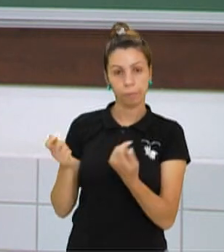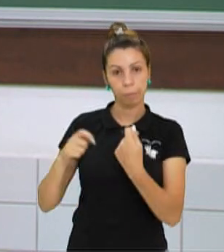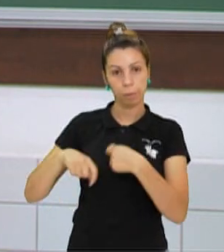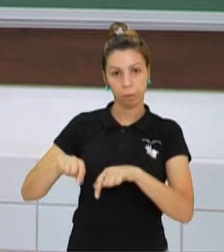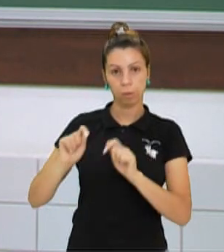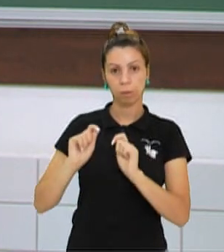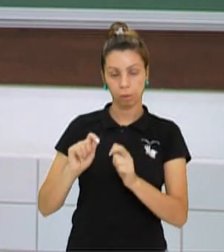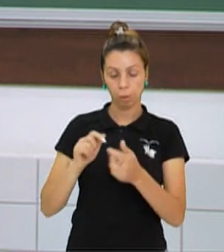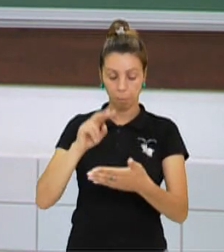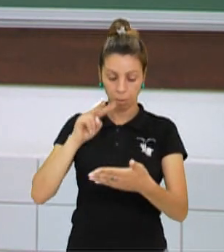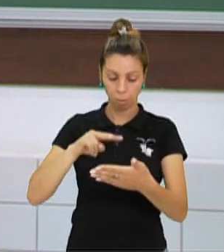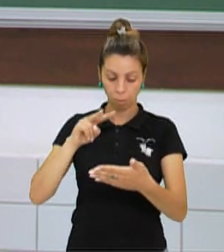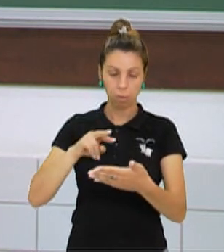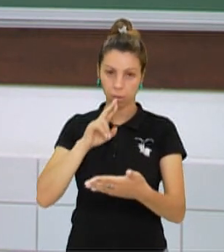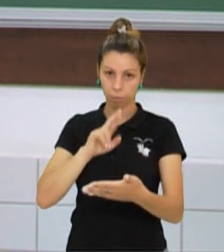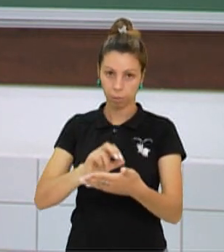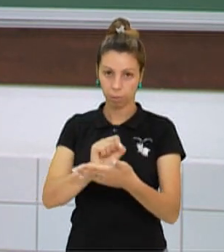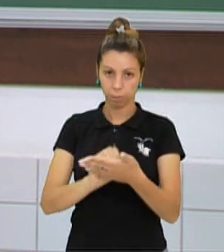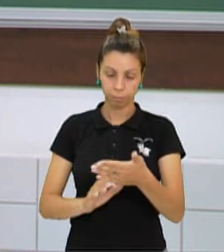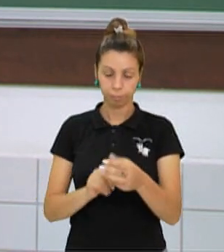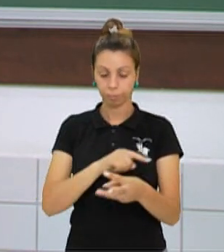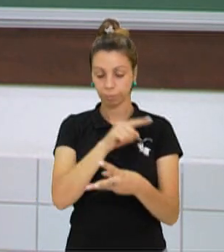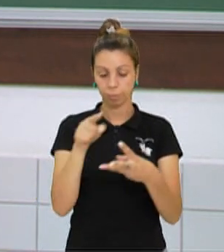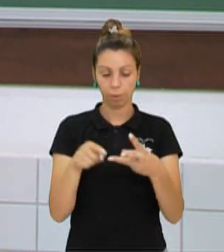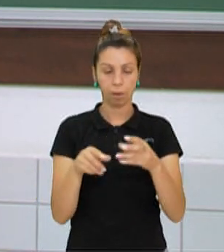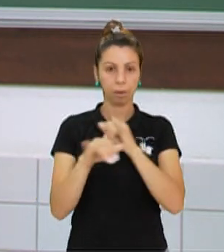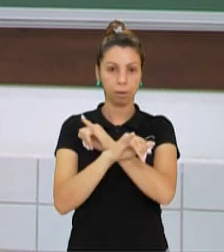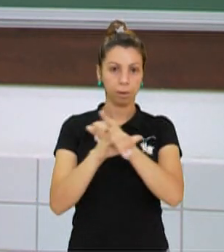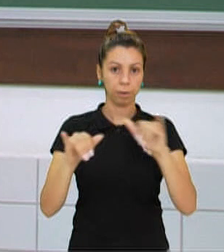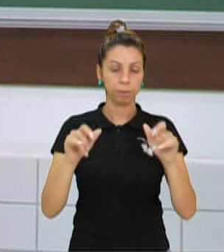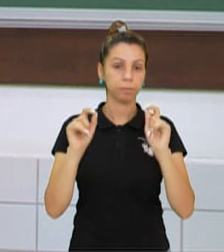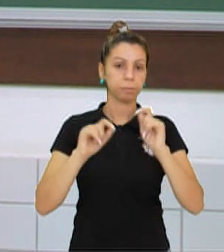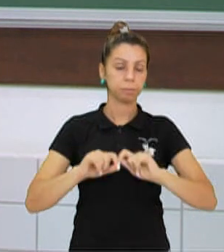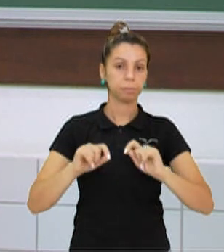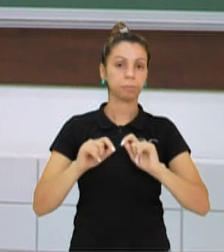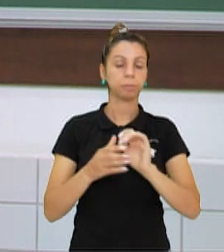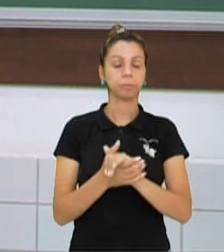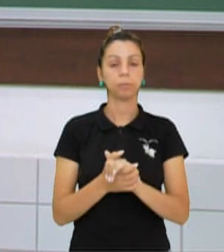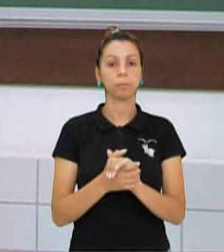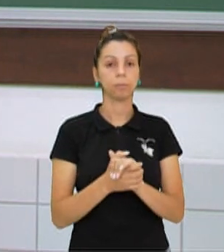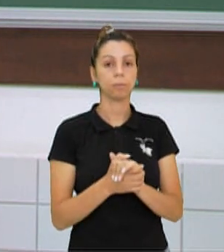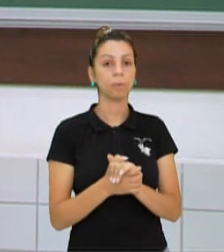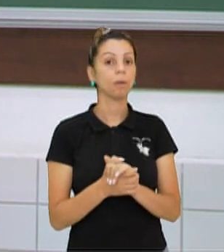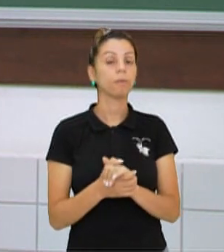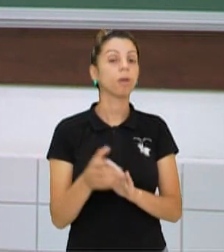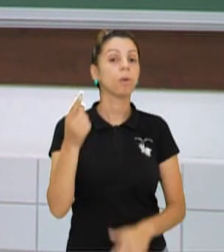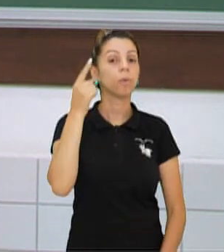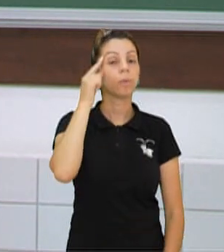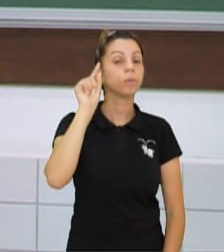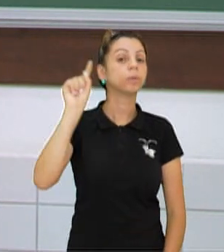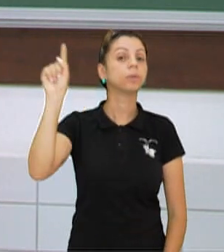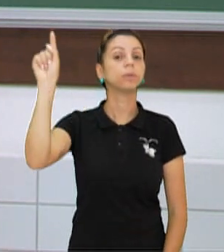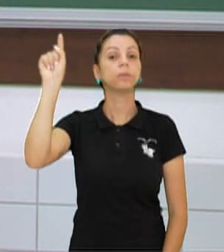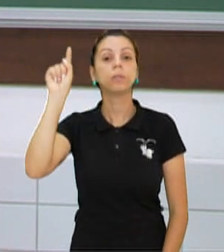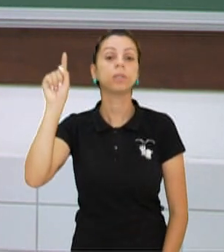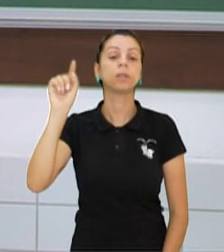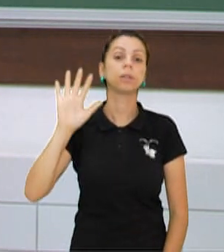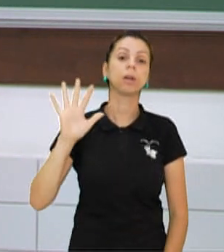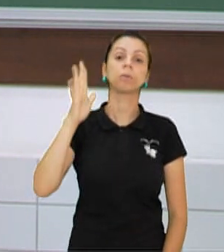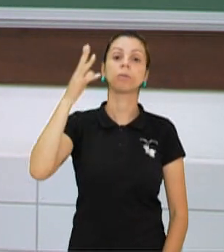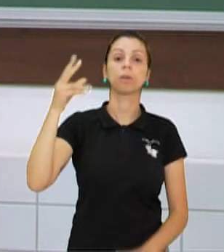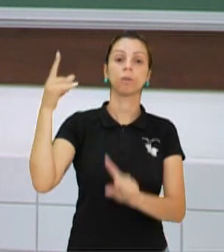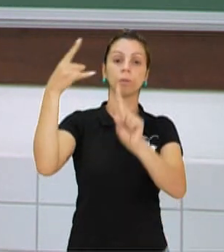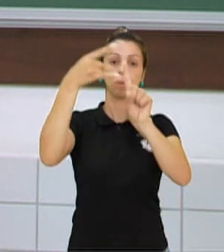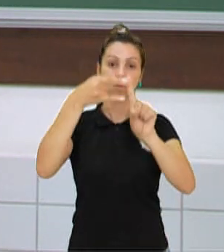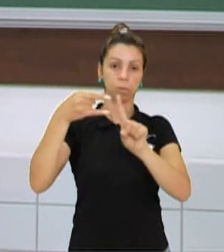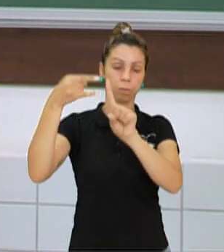não tenha. Terceiro aviso, né, que quando entre em contato com a sua escola e verifique as datas dos meetings, né, porque lá